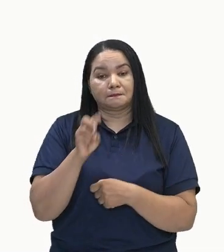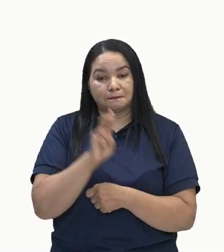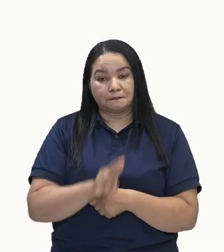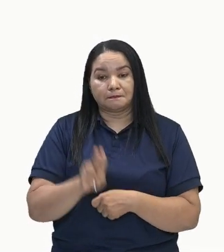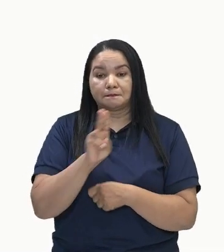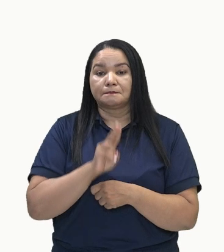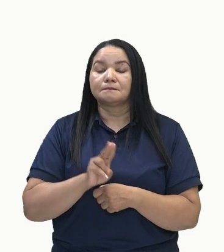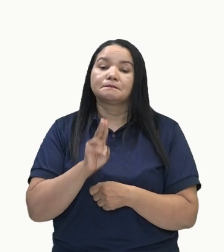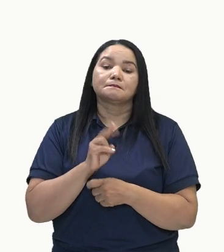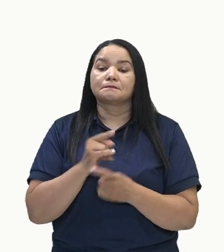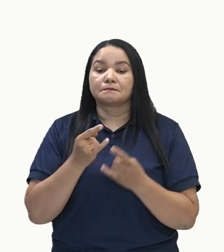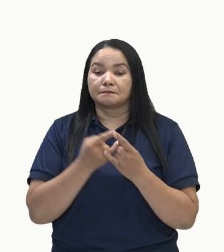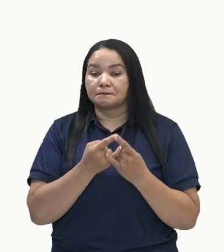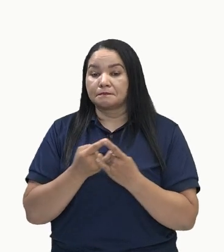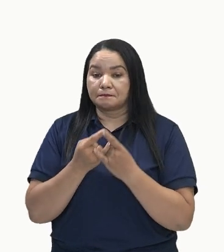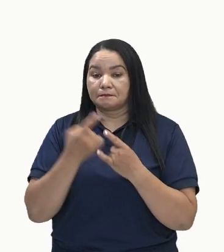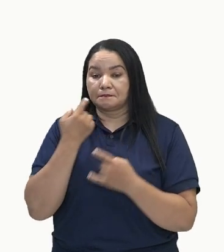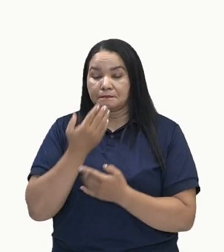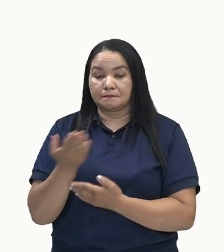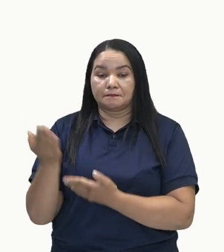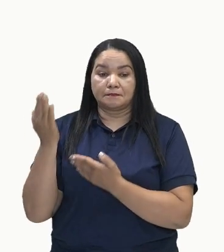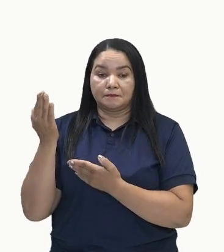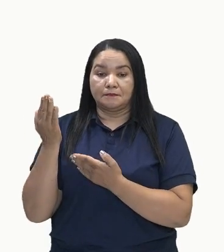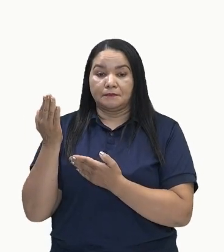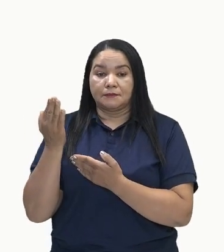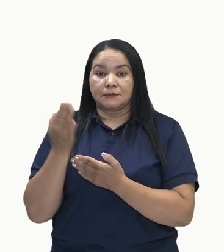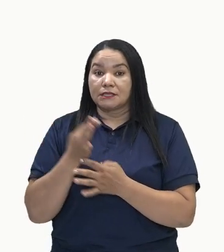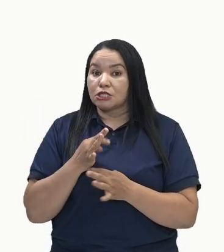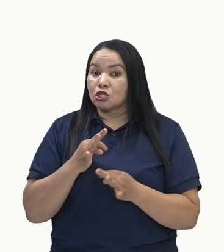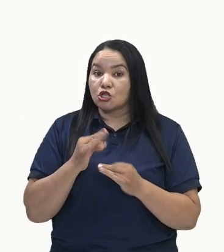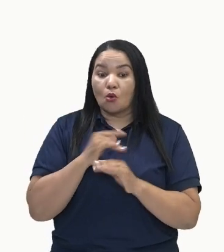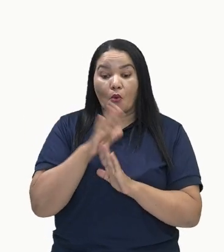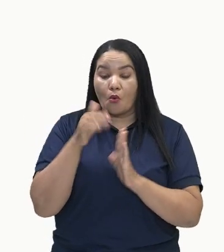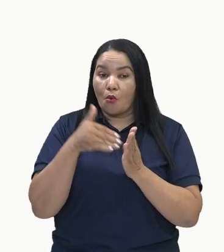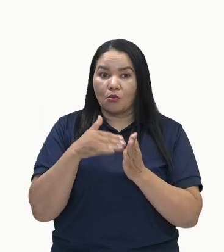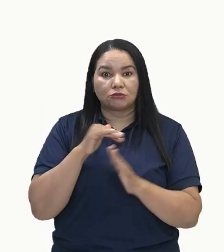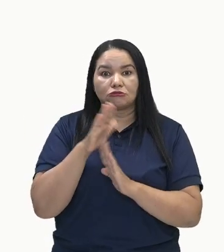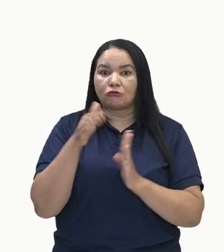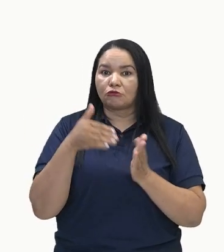o feminino, em todas